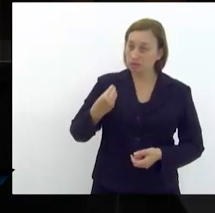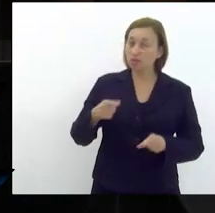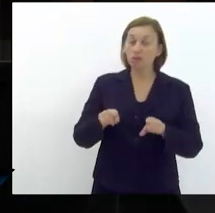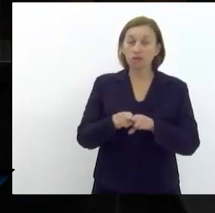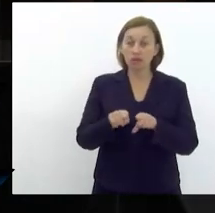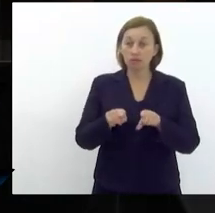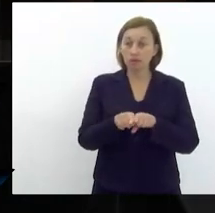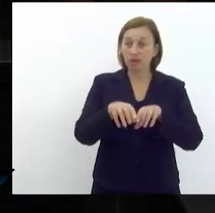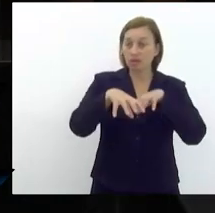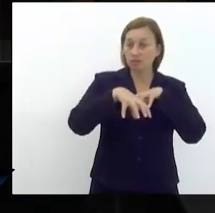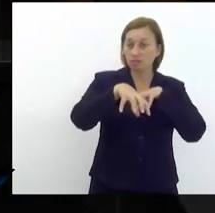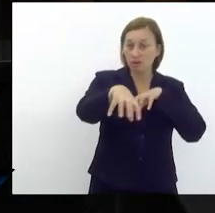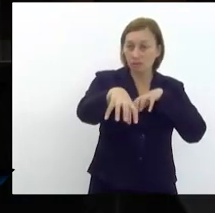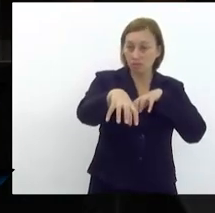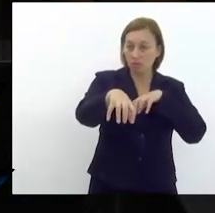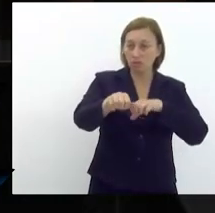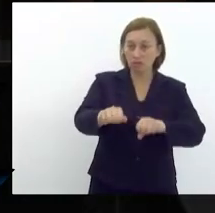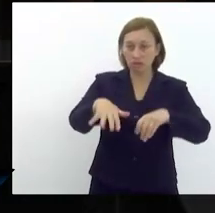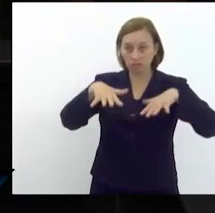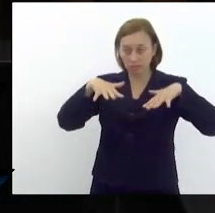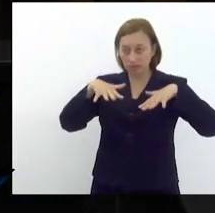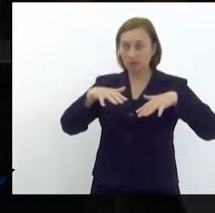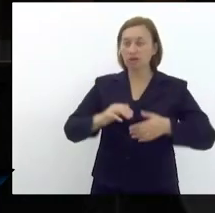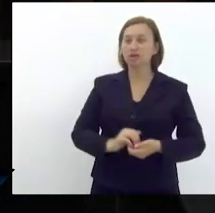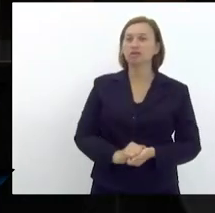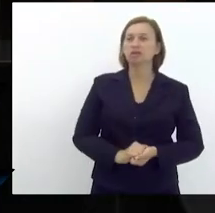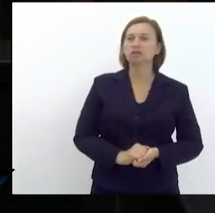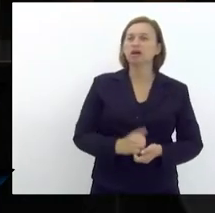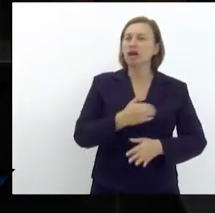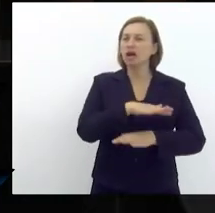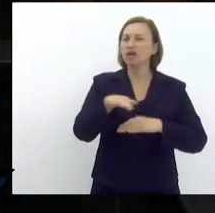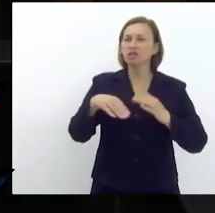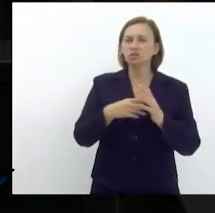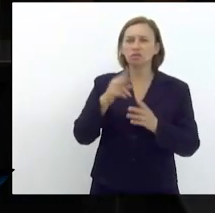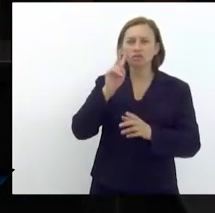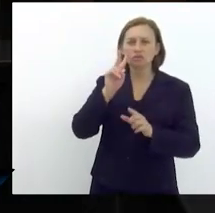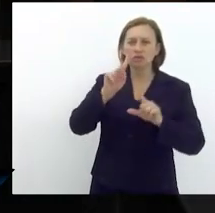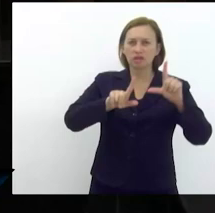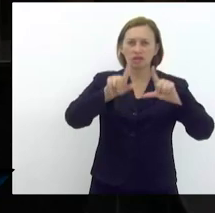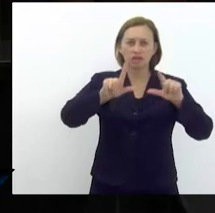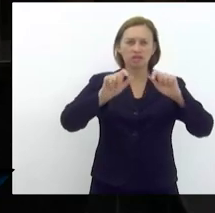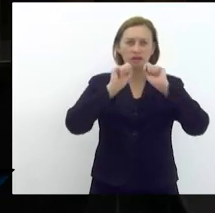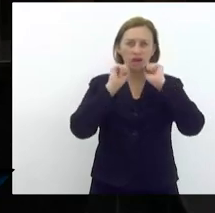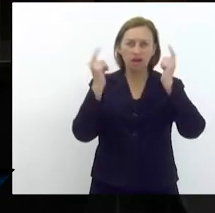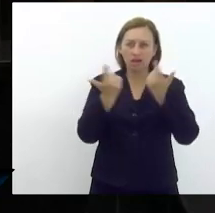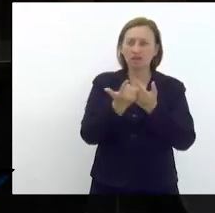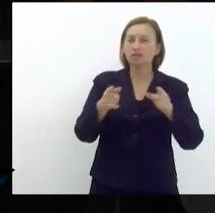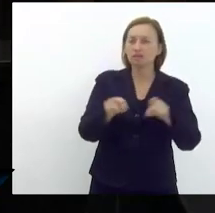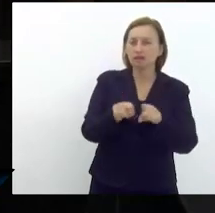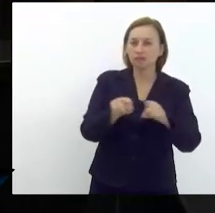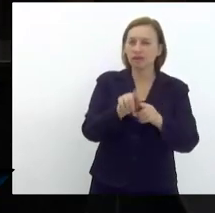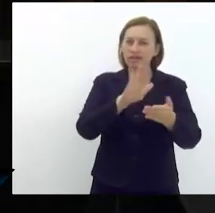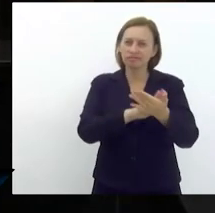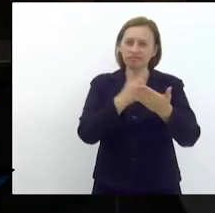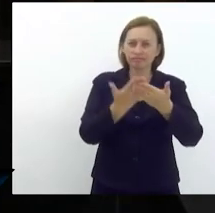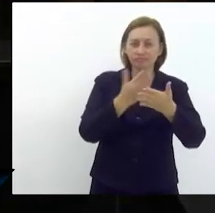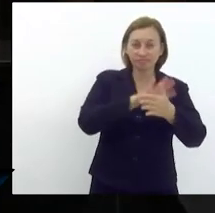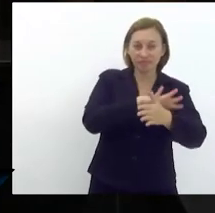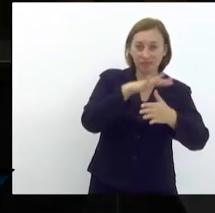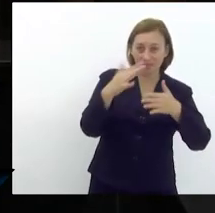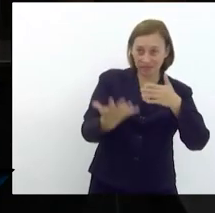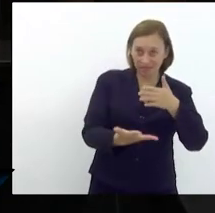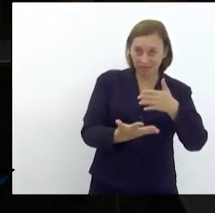remota senhoras e senhores telespectadores da TV alerj senhora intérprete